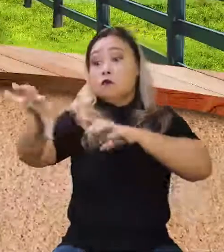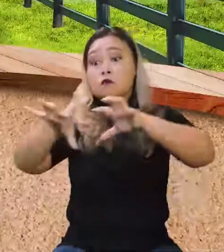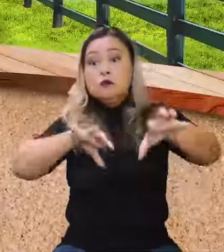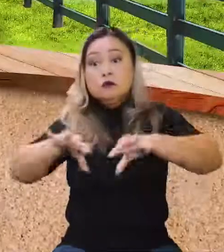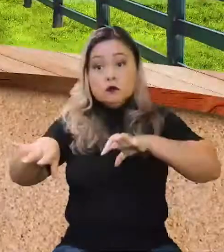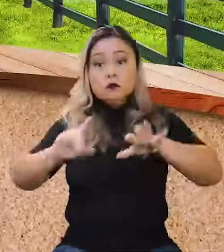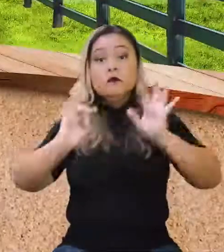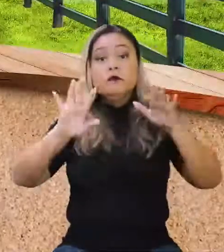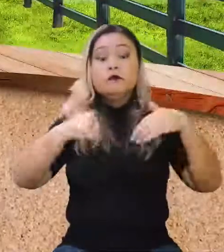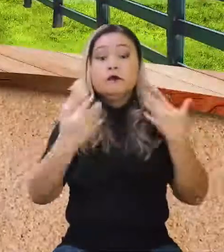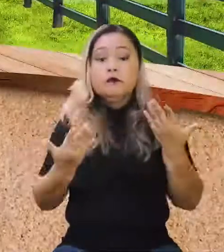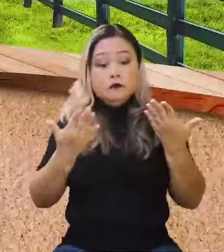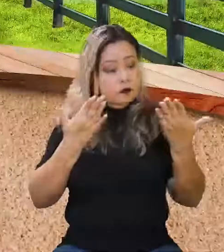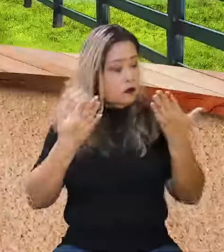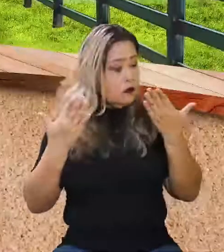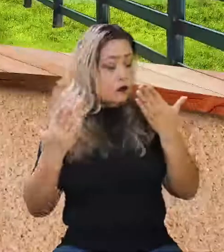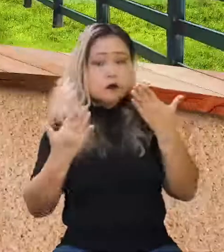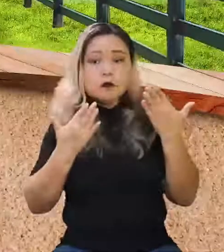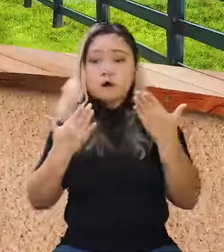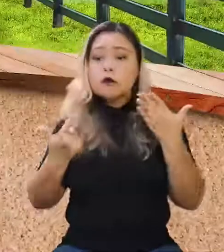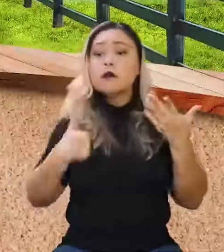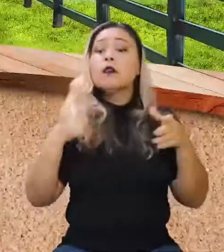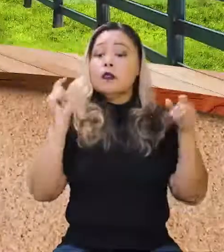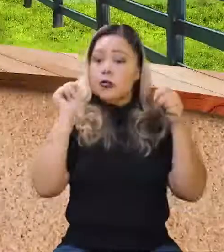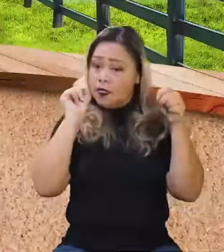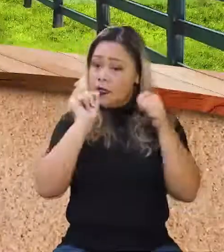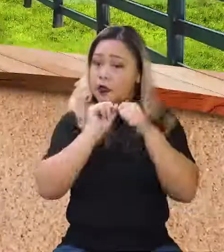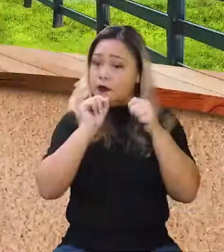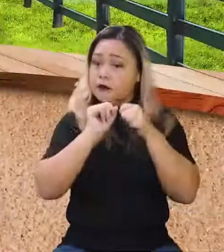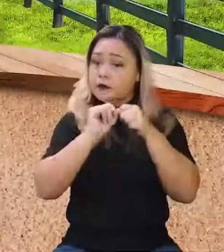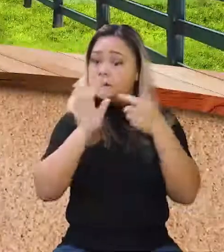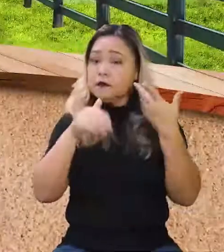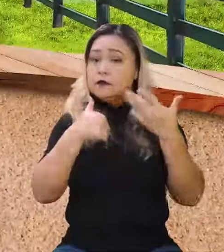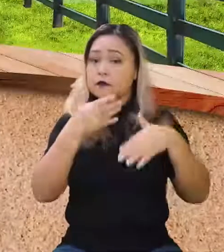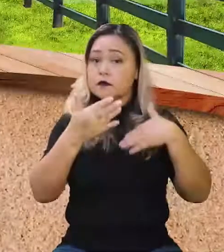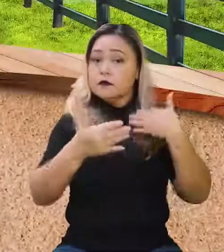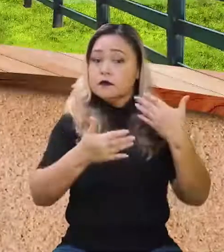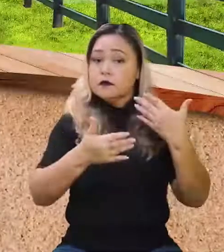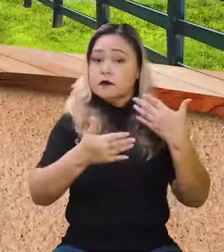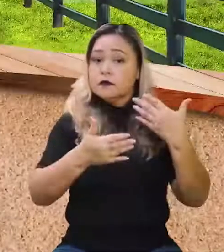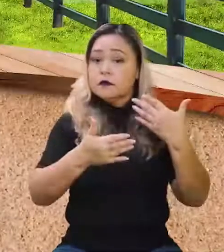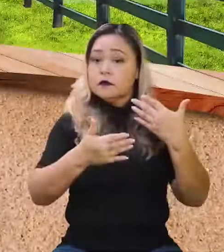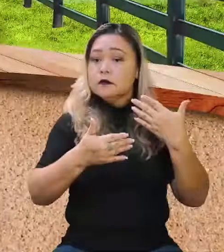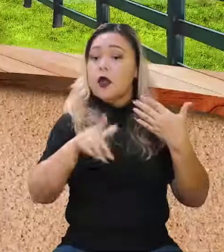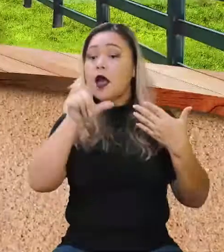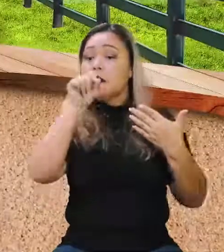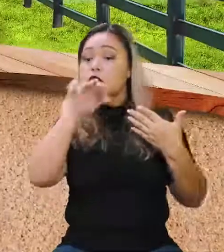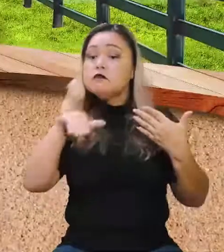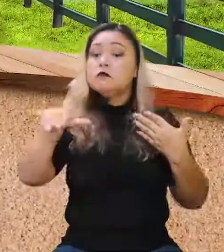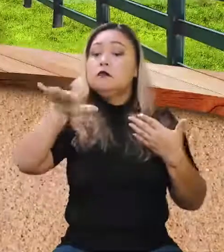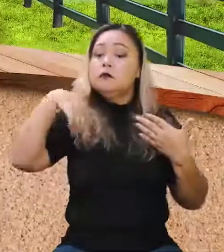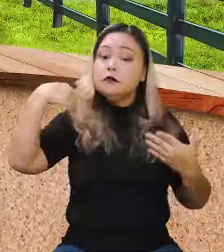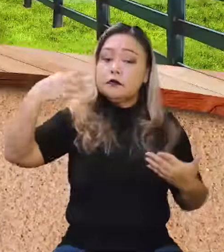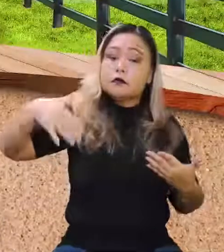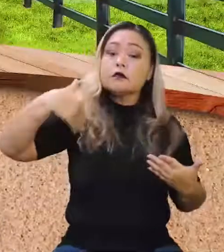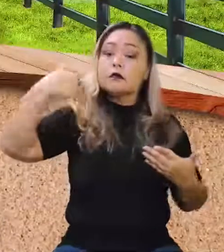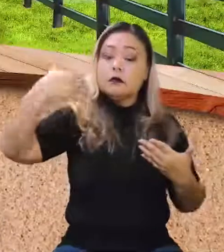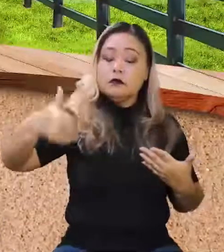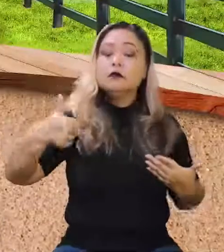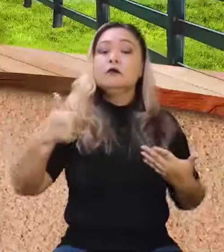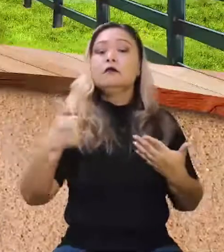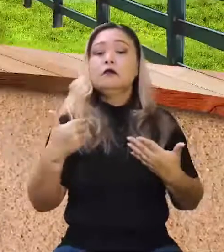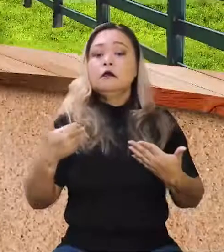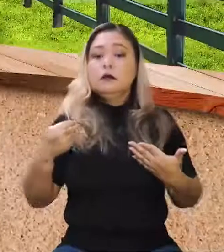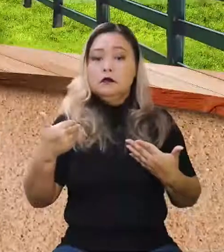separação. Então, essa comparação sempre temos que realizar em torno do processo de ave, que a gente já tem esse hábito